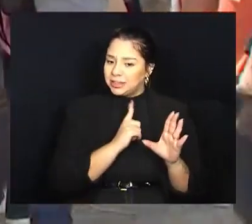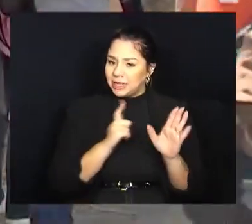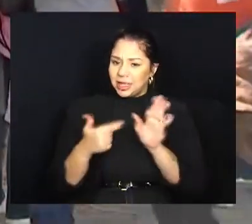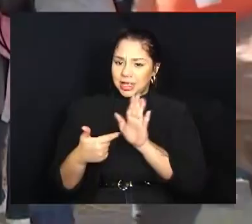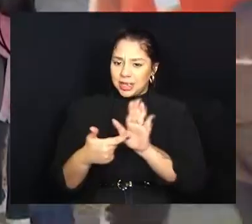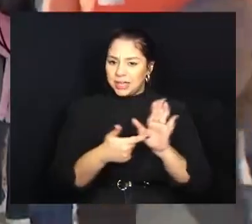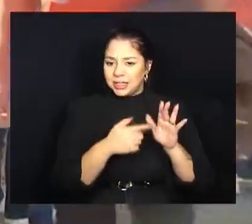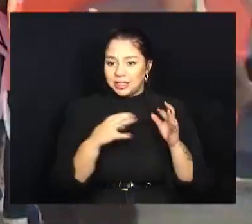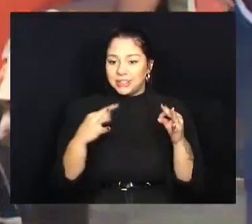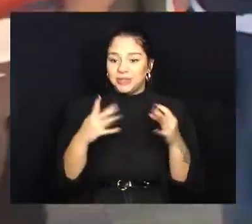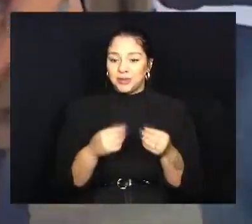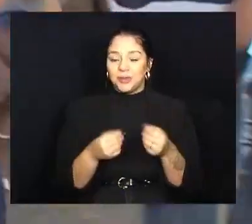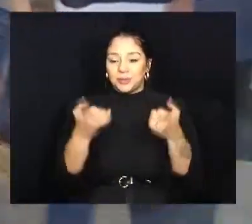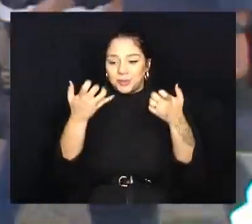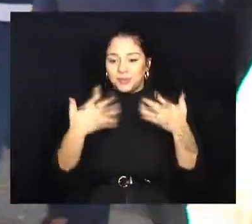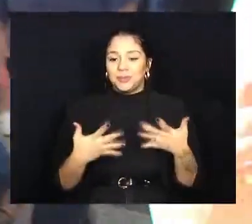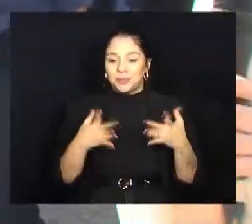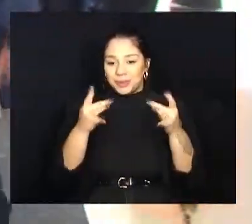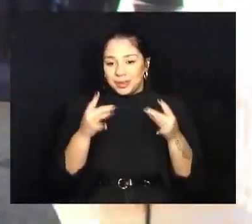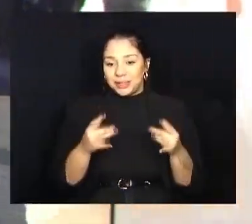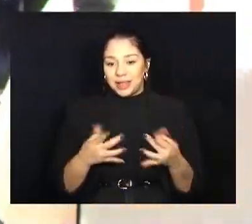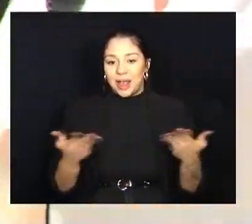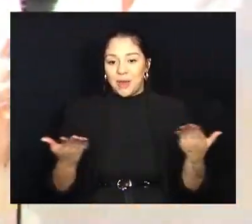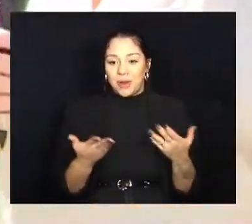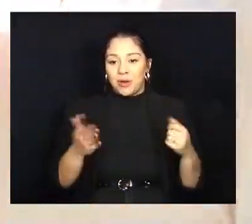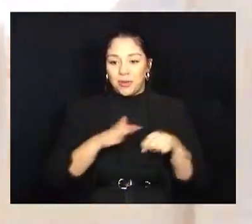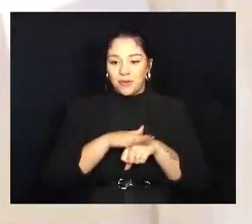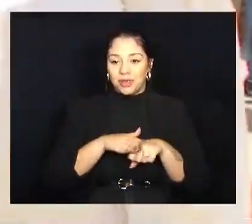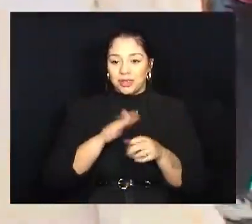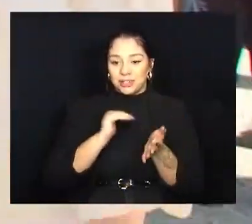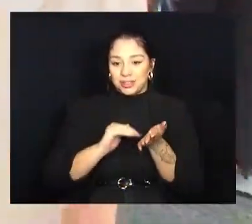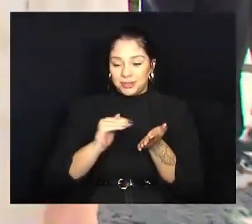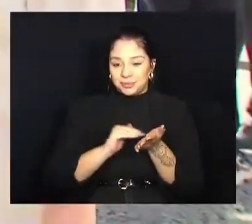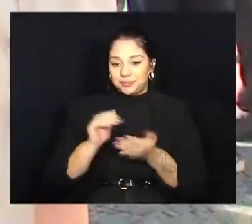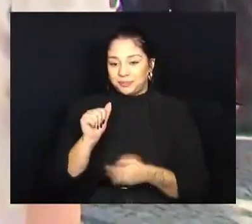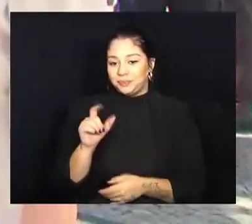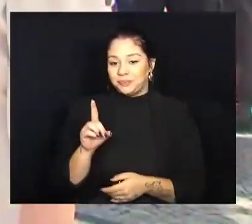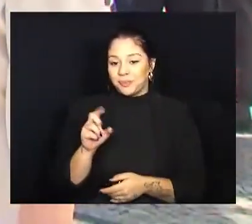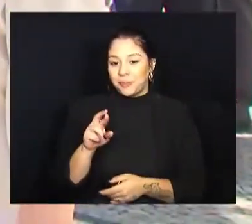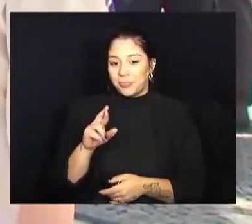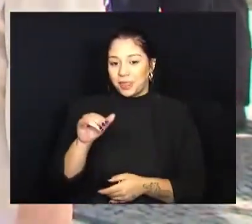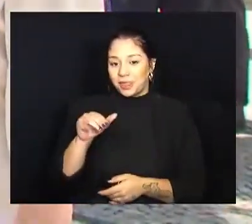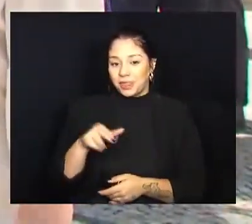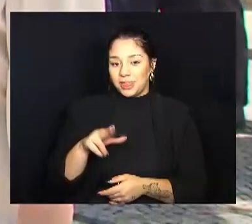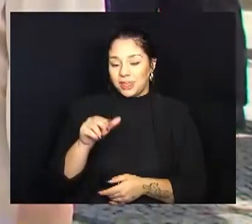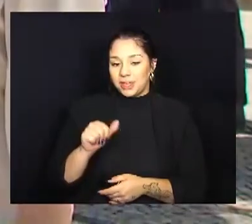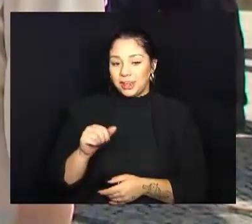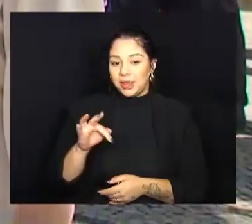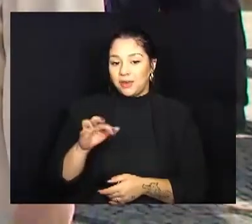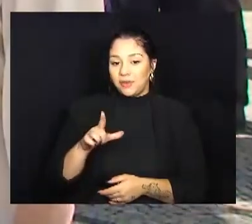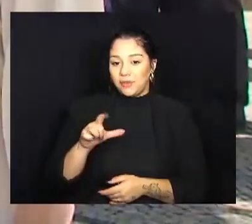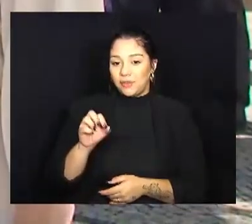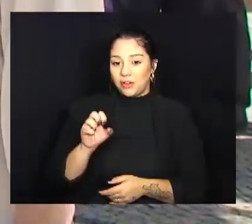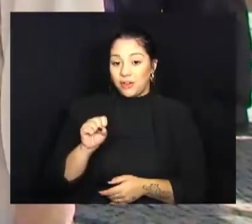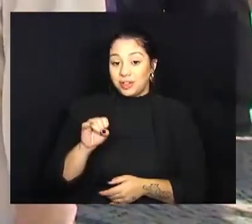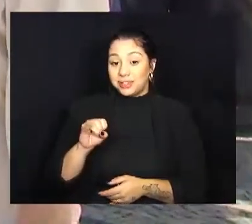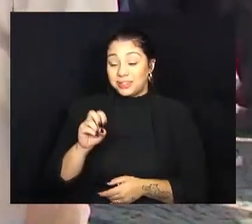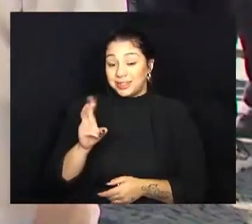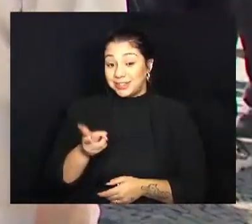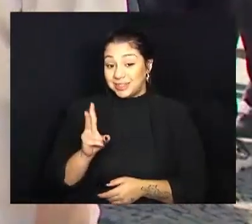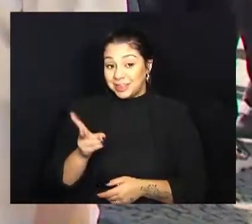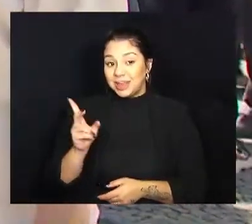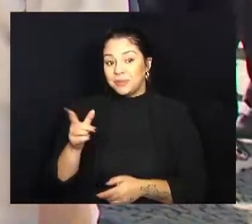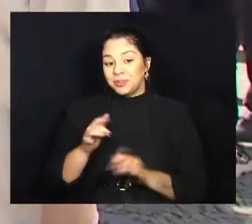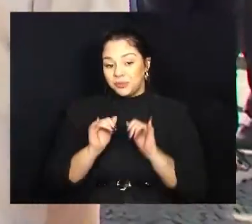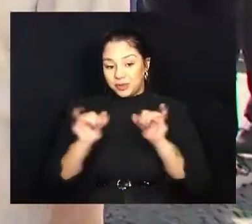os detalhes pra gente, a gente conversa aqui com a secretária Adriana Flose, que tá sempre aí à disposição pra gente, que é a secretária